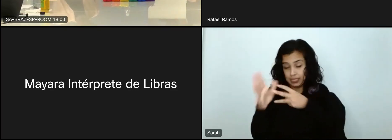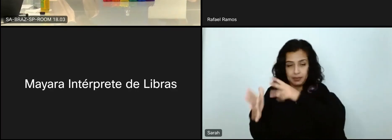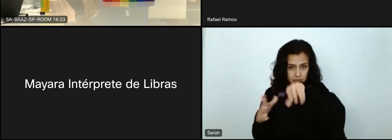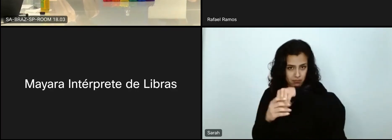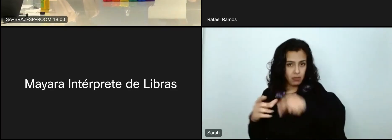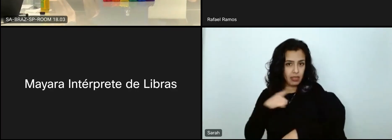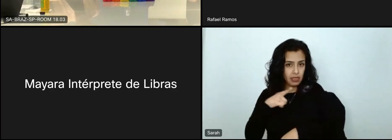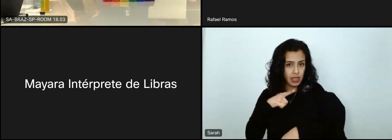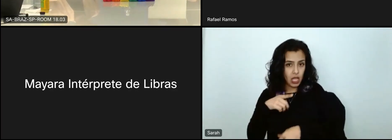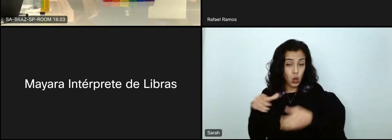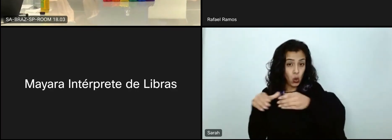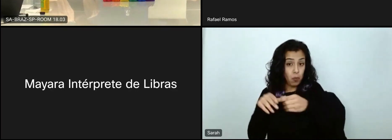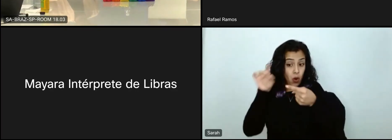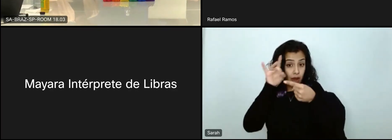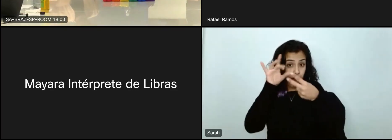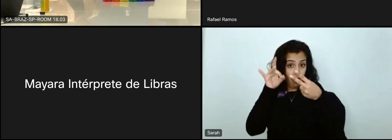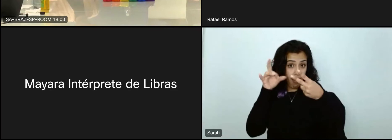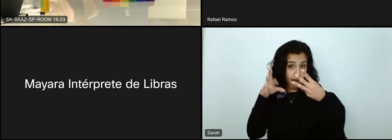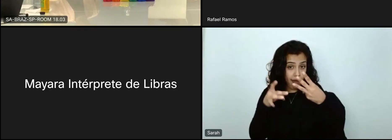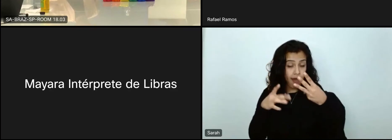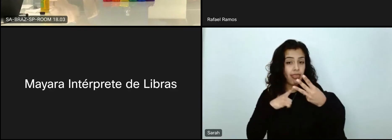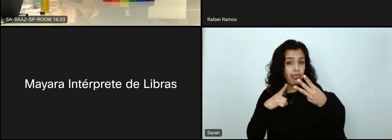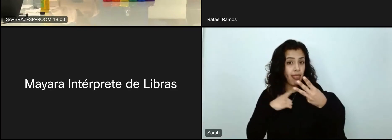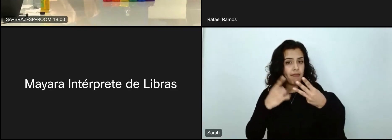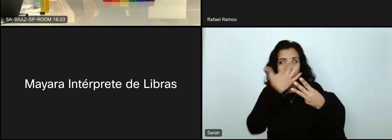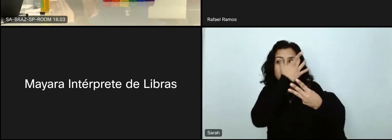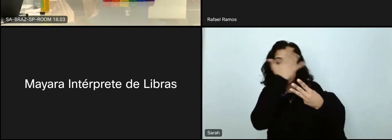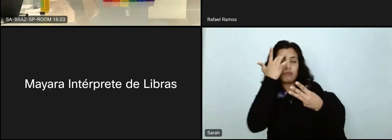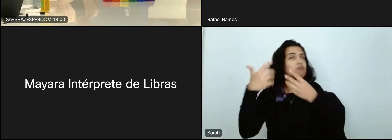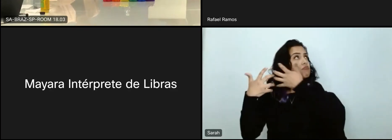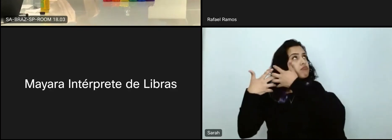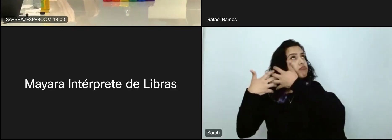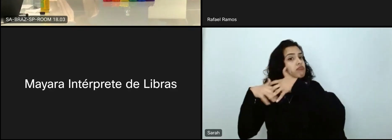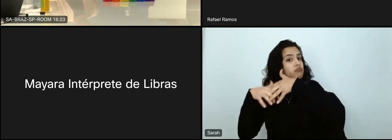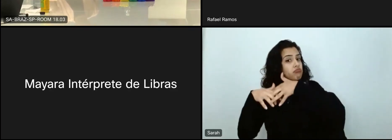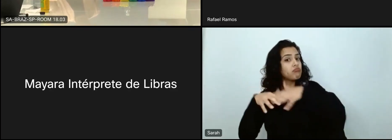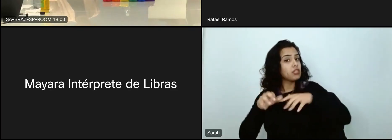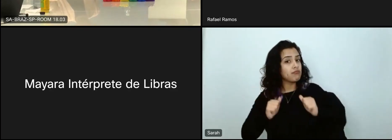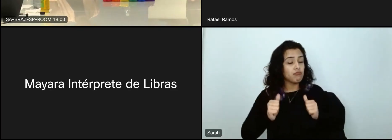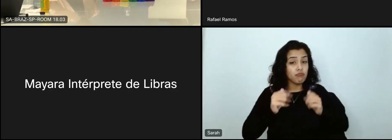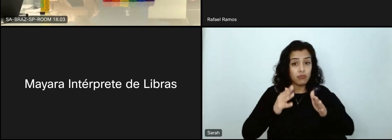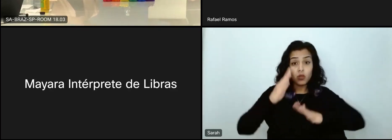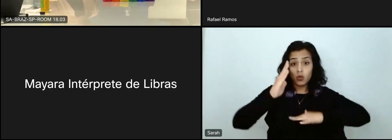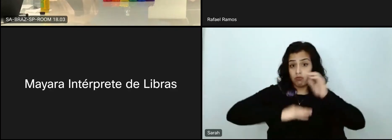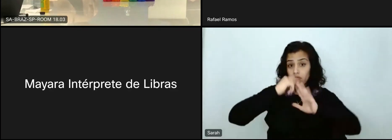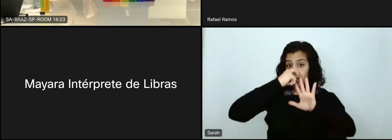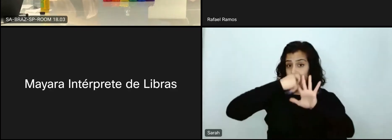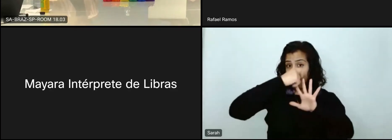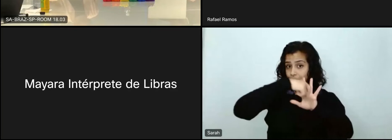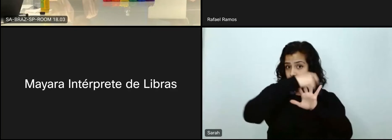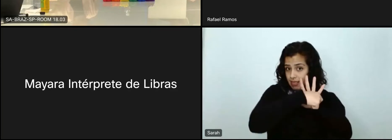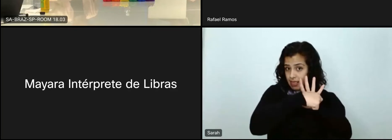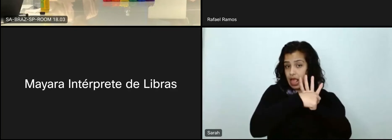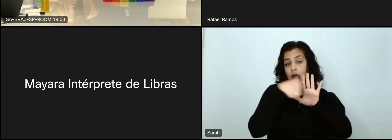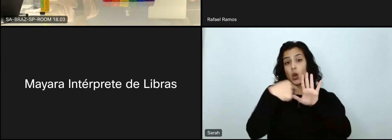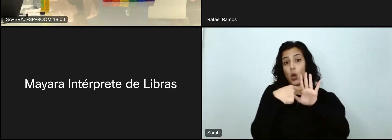dentro desse grupo pensam em ações e colocam isso na prática dentro de um calendário que visa trazer consciência para